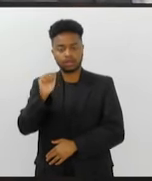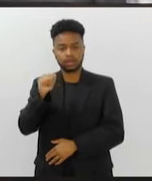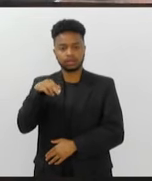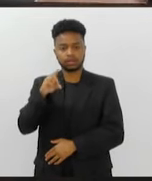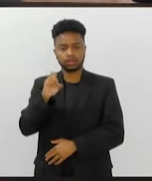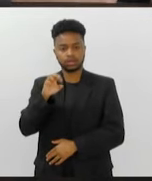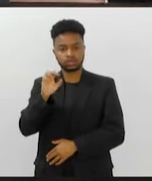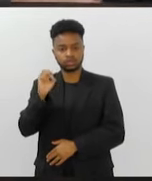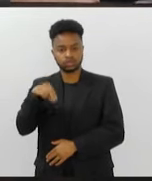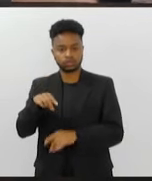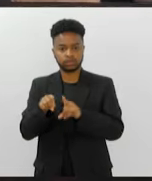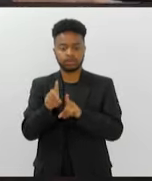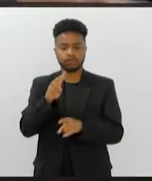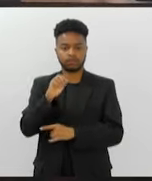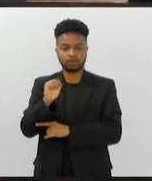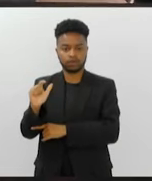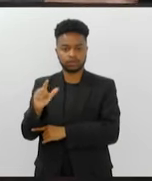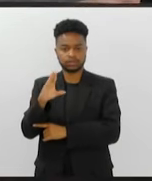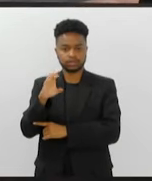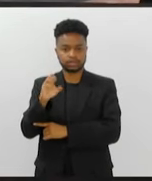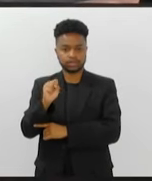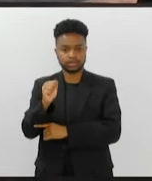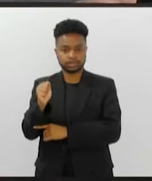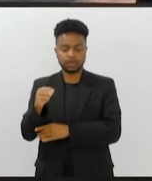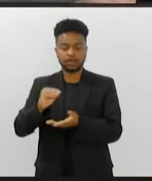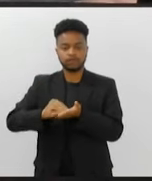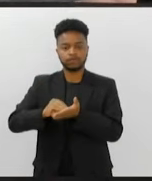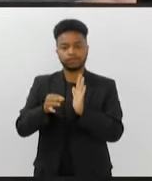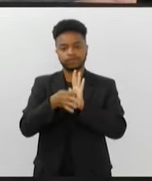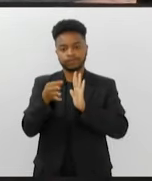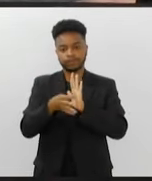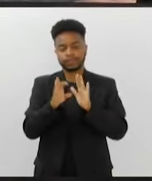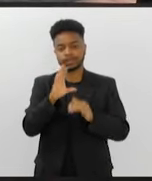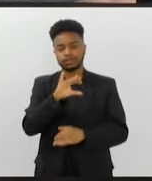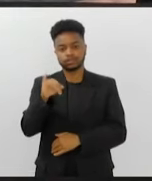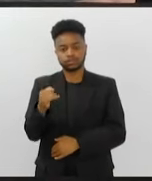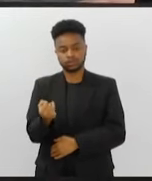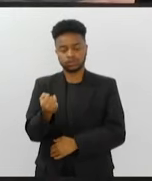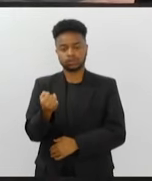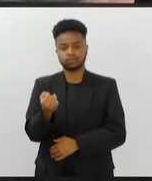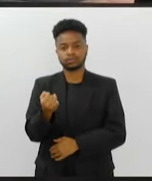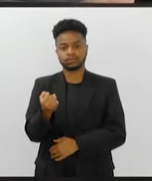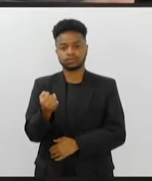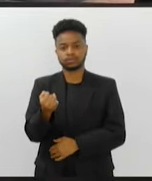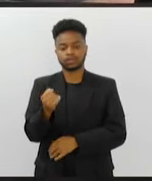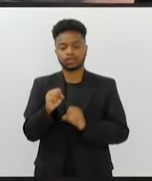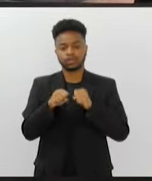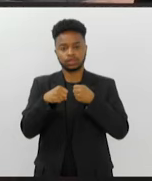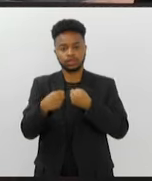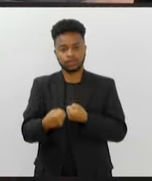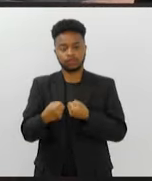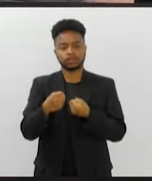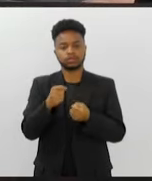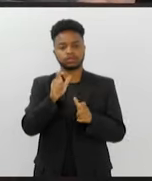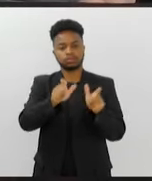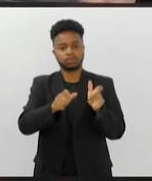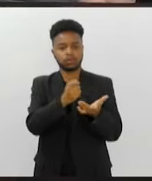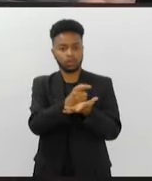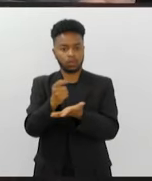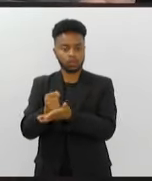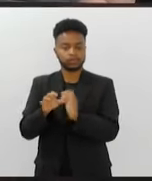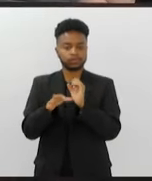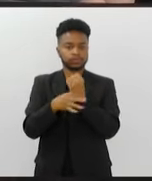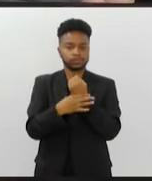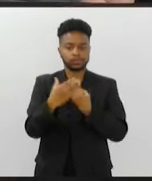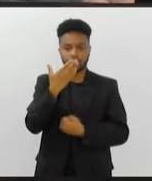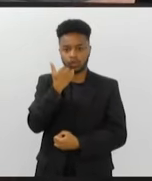Val Ceasa. Pendendo de pareceres das comissões Constituição e Justiça, Defesa do Consumidor, Segurança